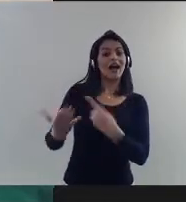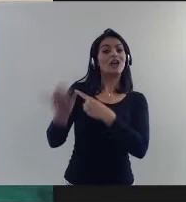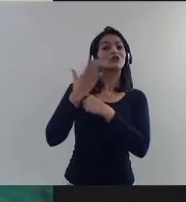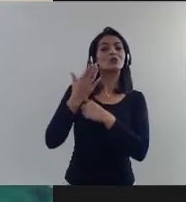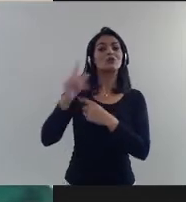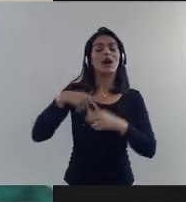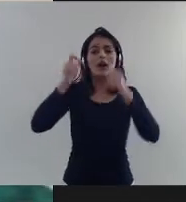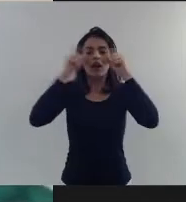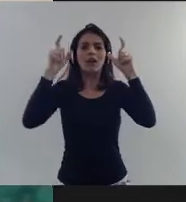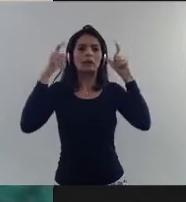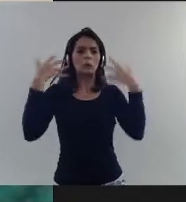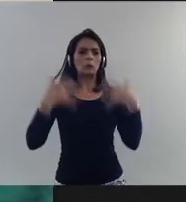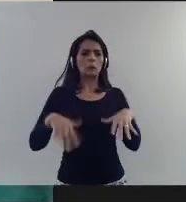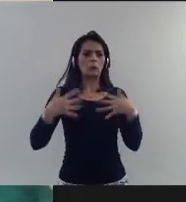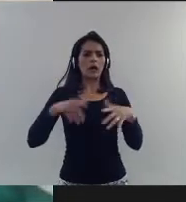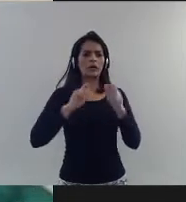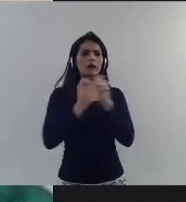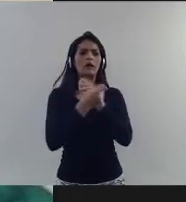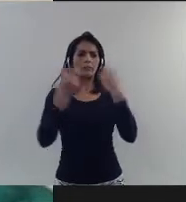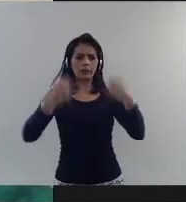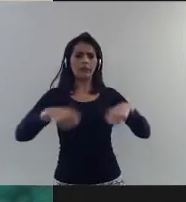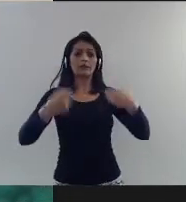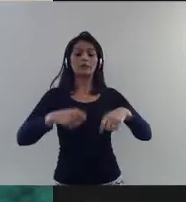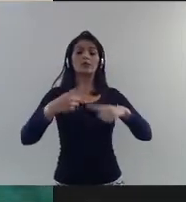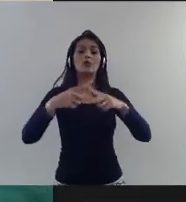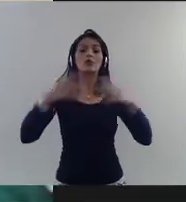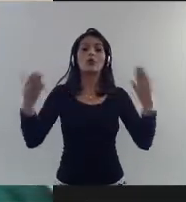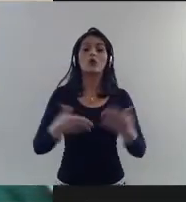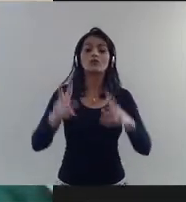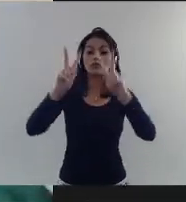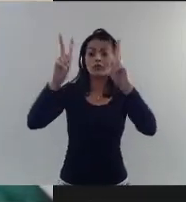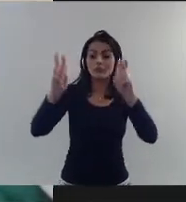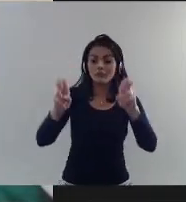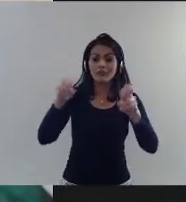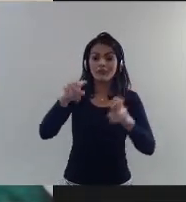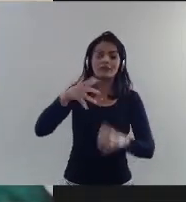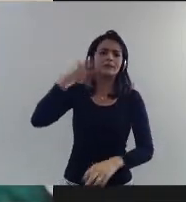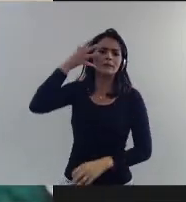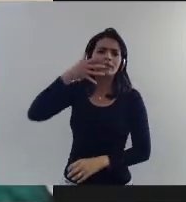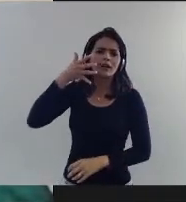dizer, hoje o nosso painel foi para mim.